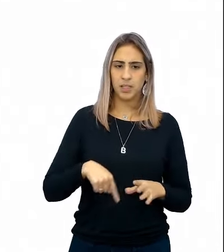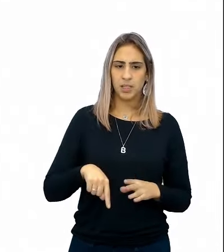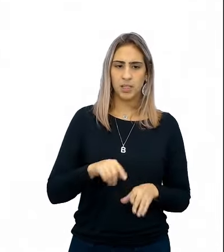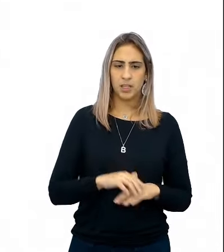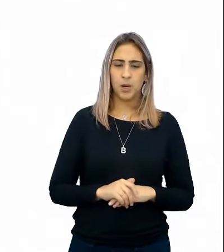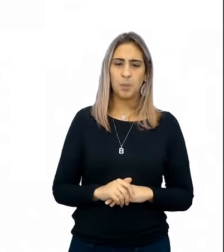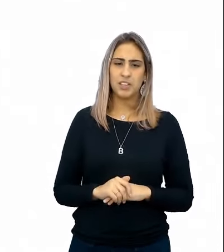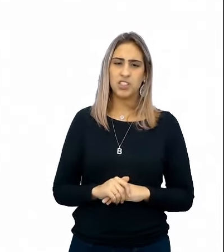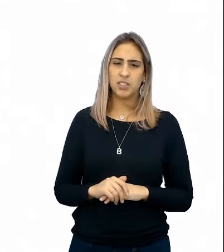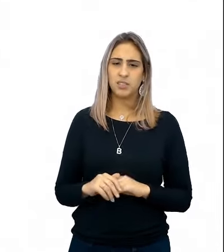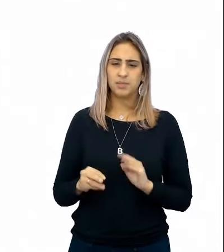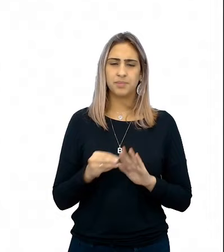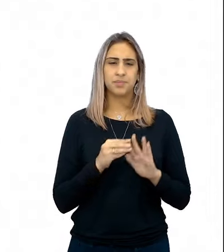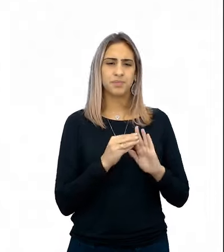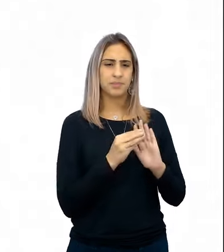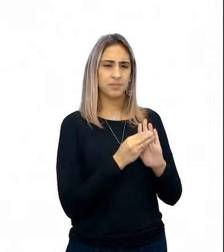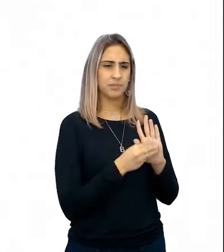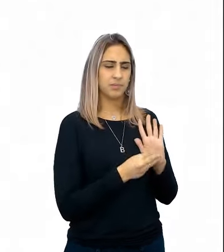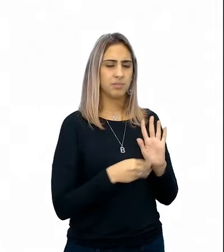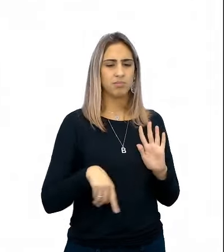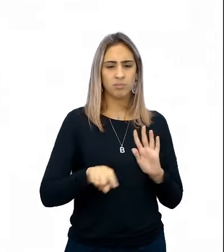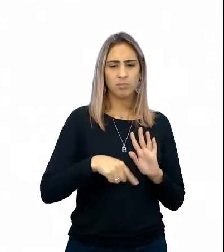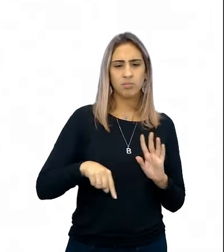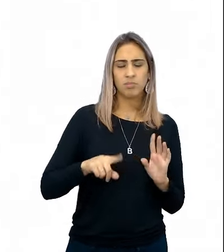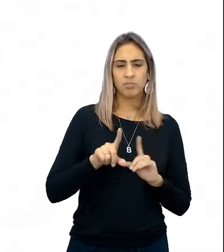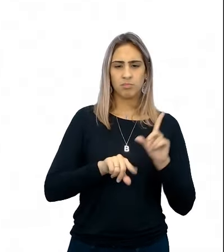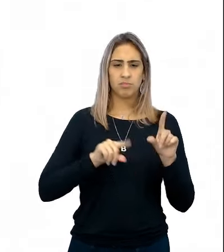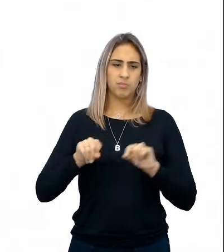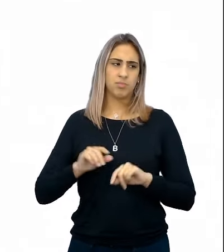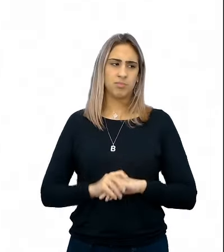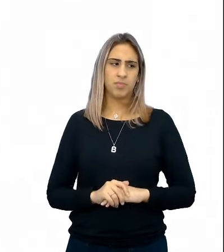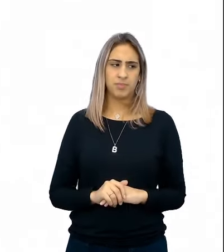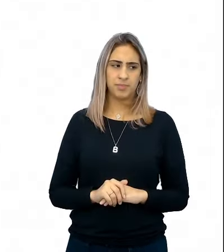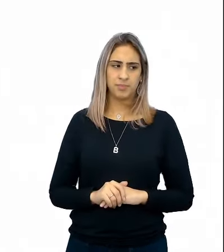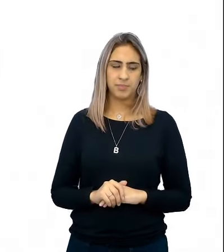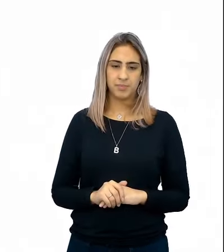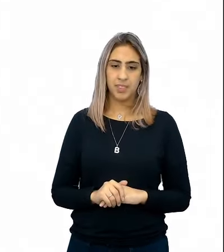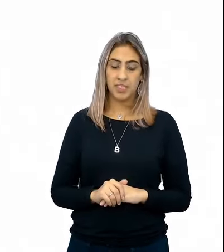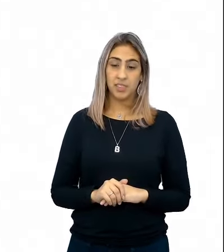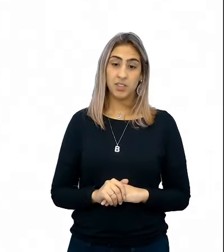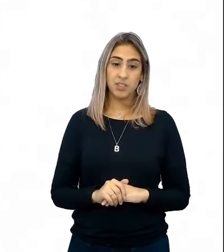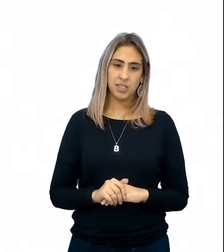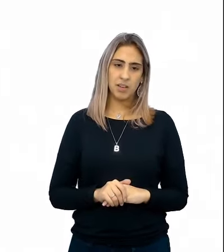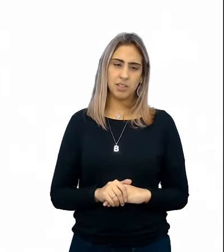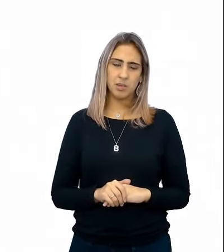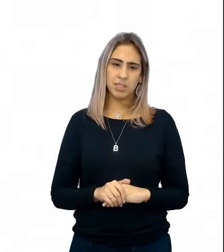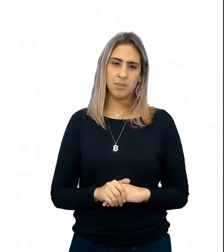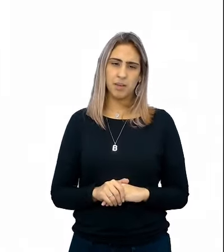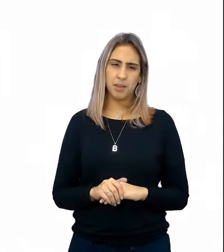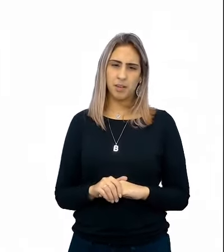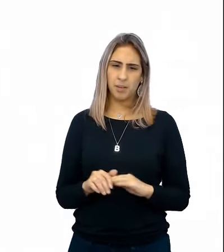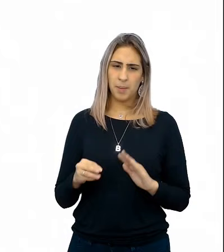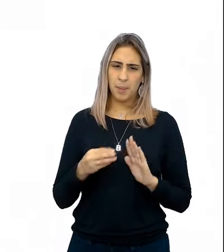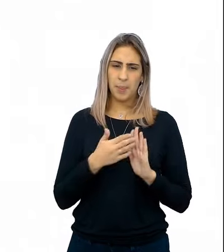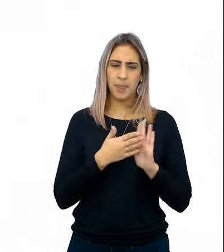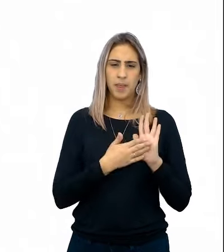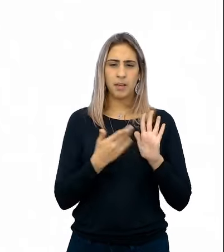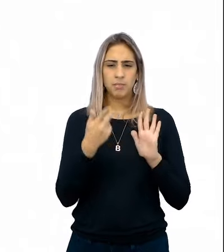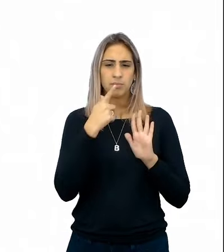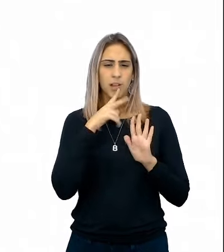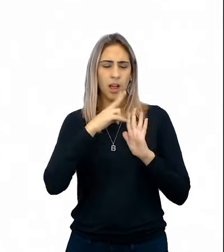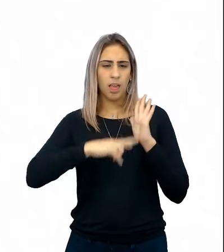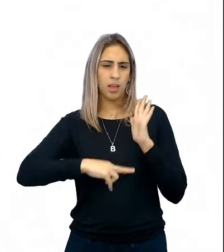respectivas a cada um dos produtos. E, além disso, eles precisam estabelecer a relação, fazer